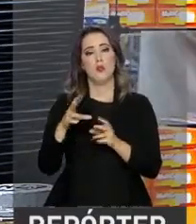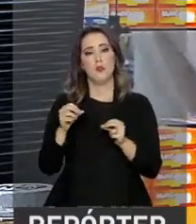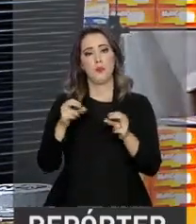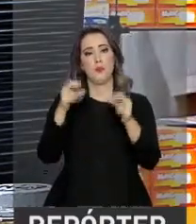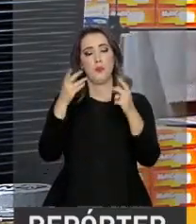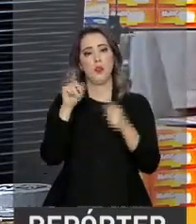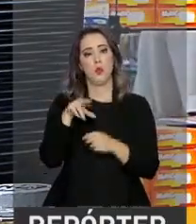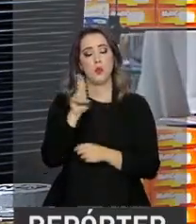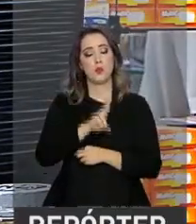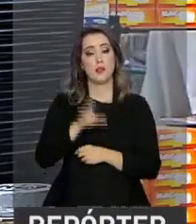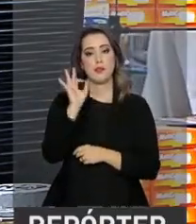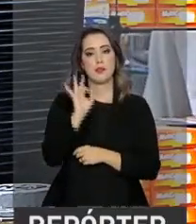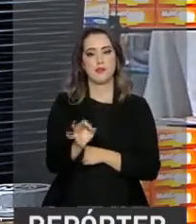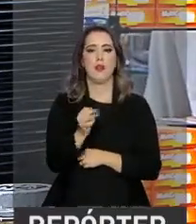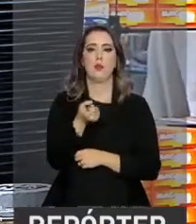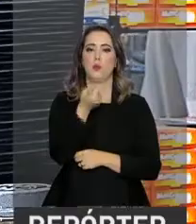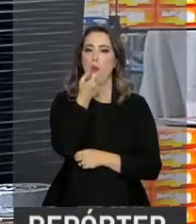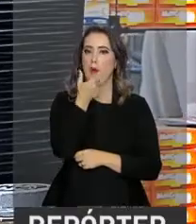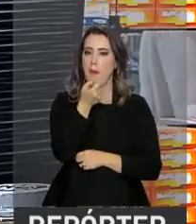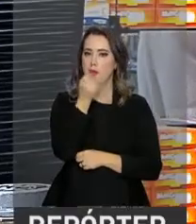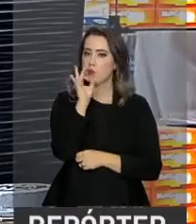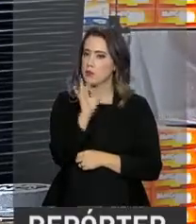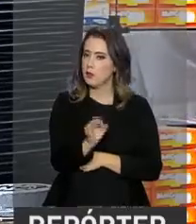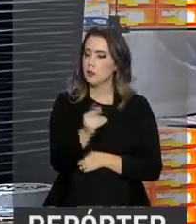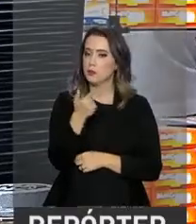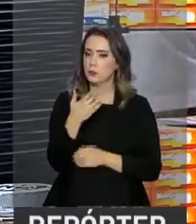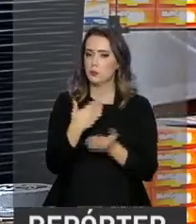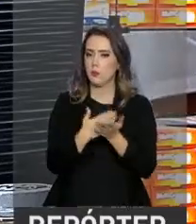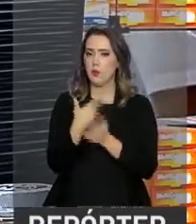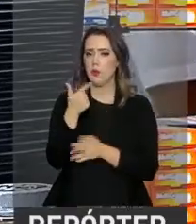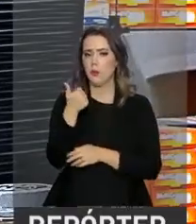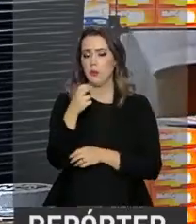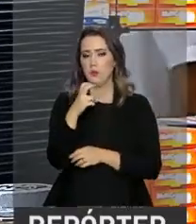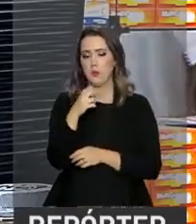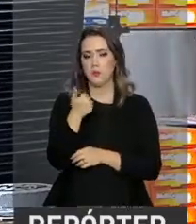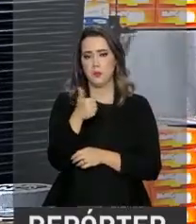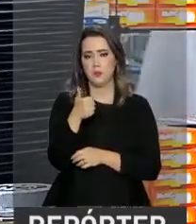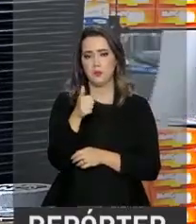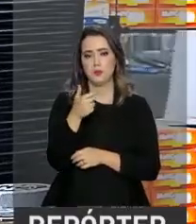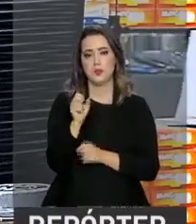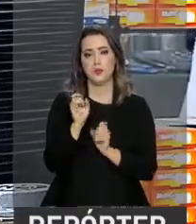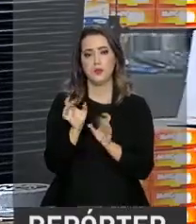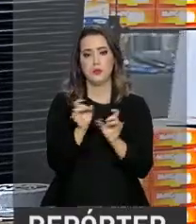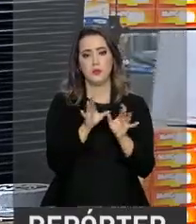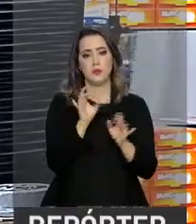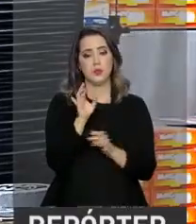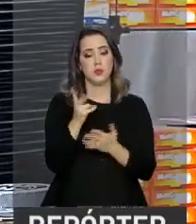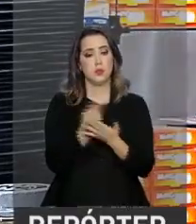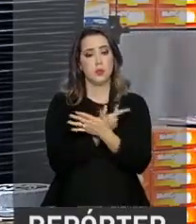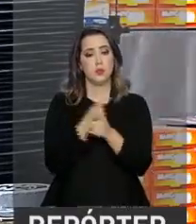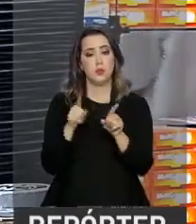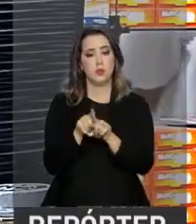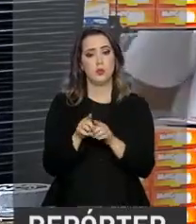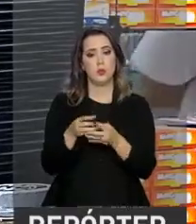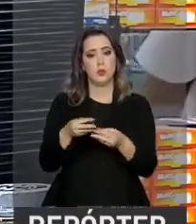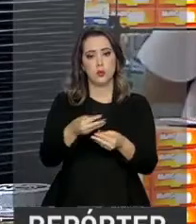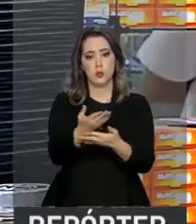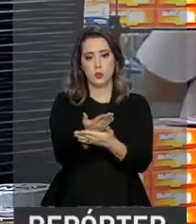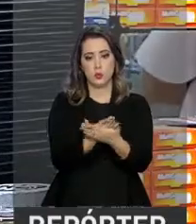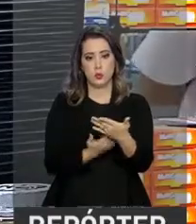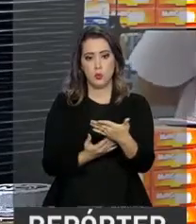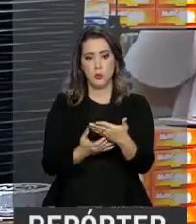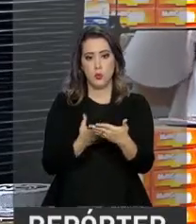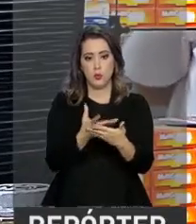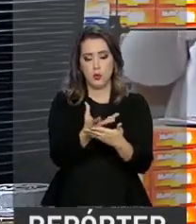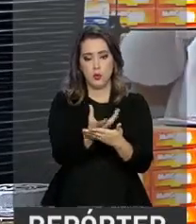fazendo uso correto dos medicamentos desde 2011 a venda de antibióticos só pode ser feita com a retenção da